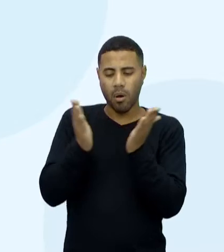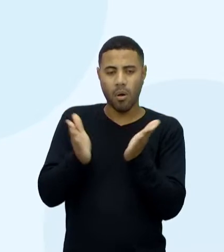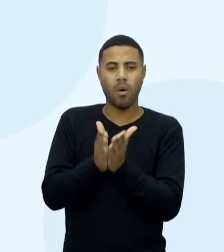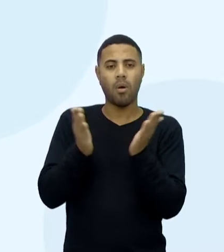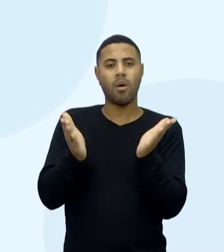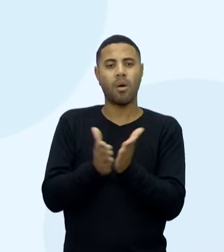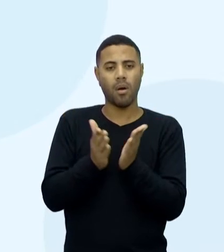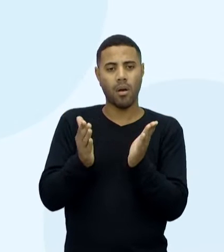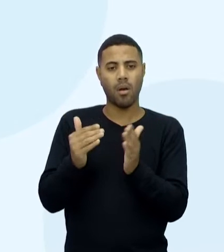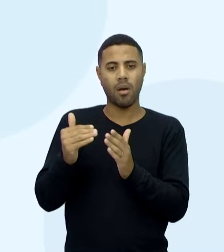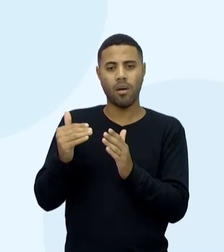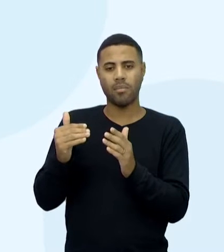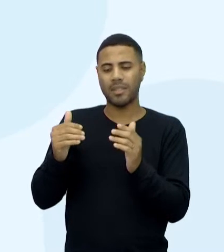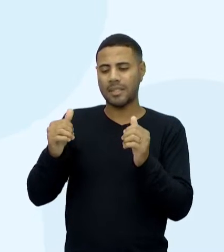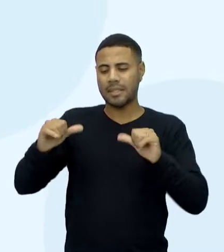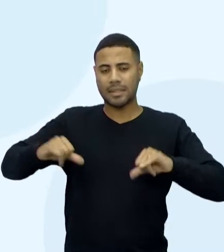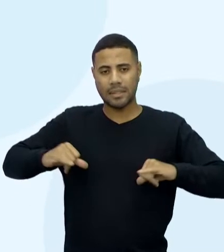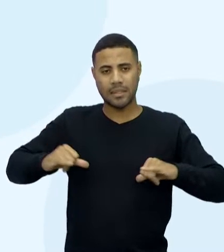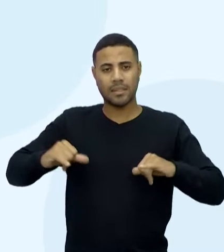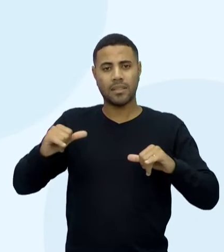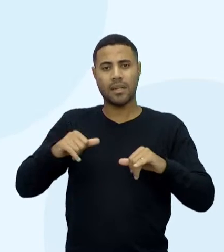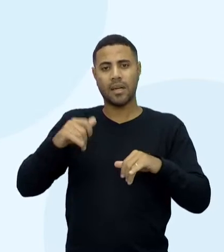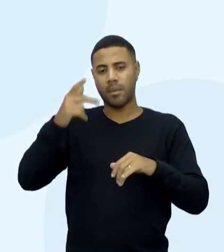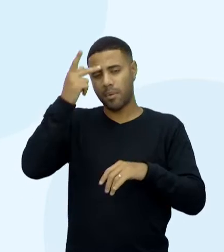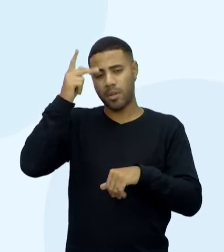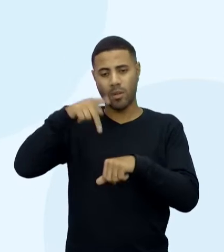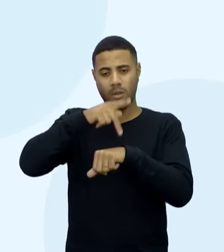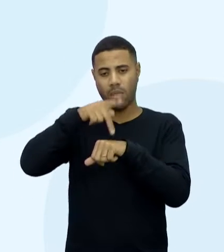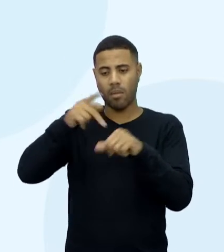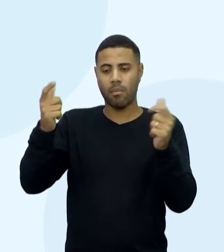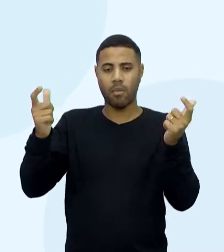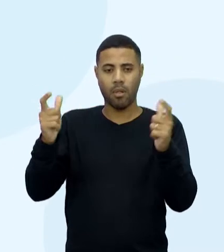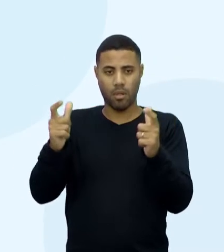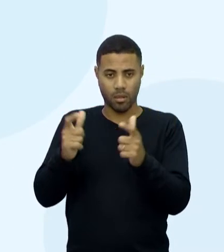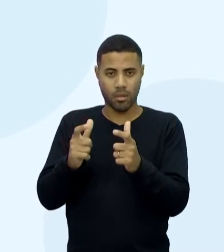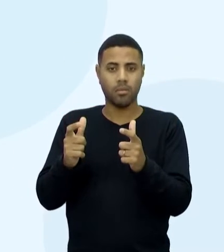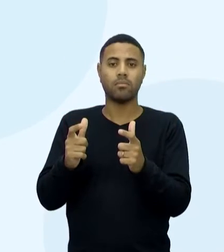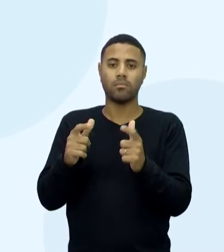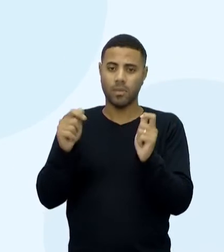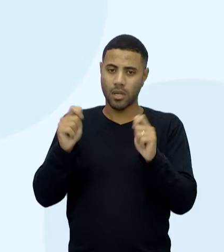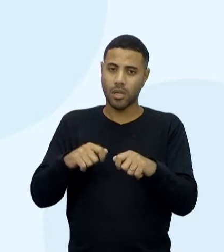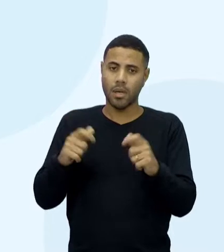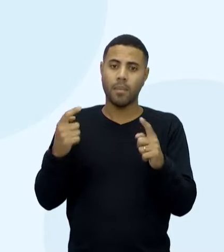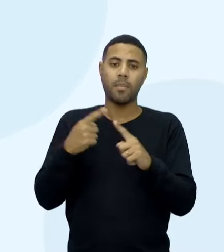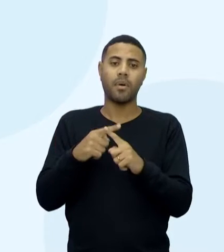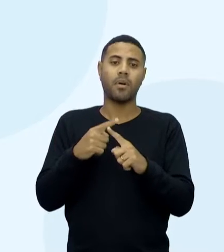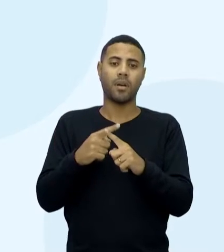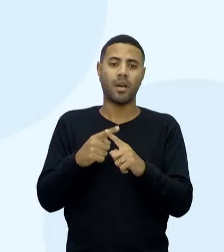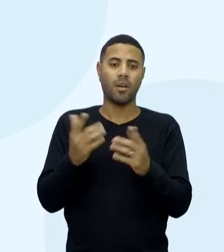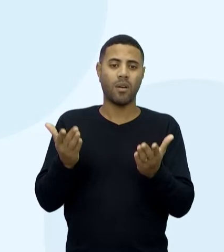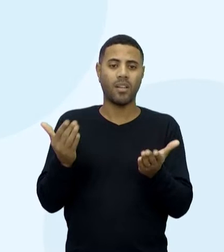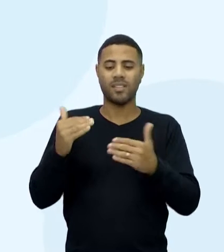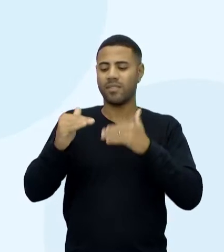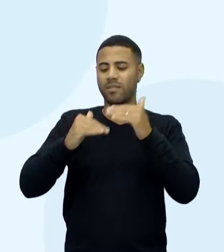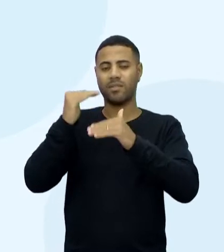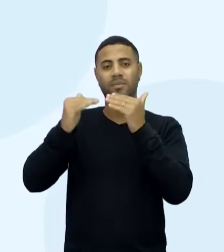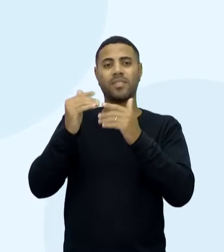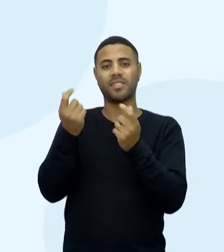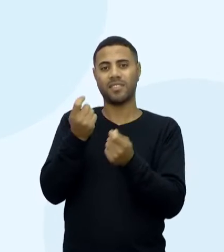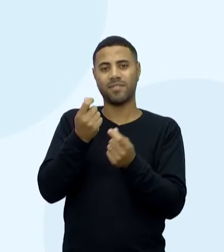do subdesenvolvimento tende a diminuir como resultado do próprio desenvolvimento